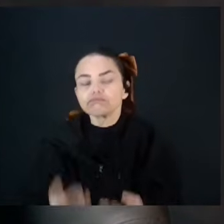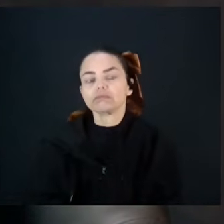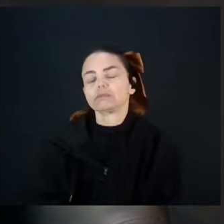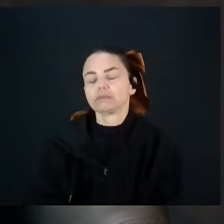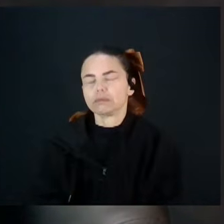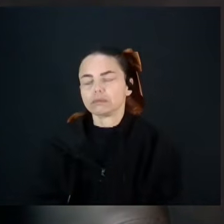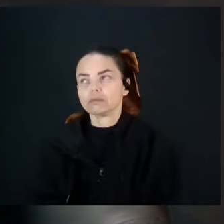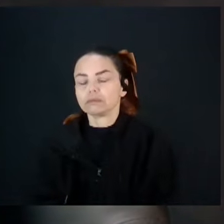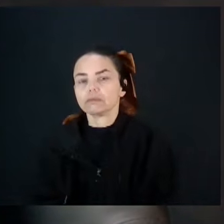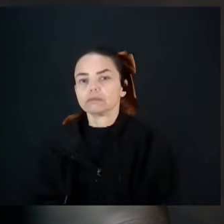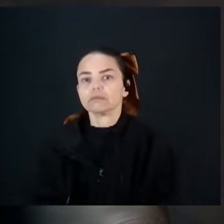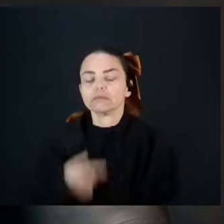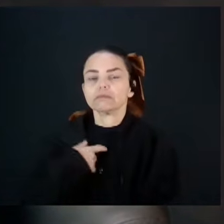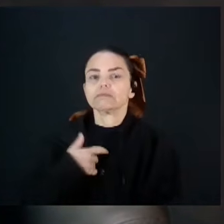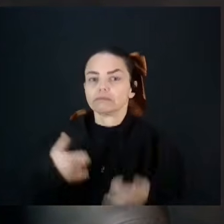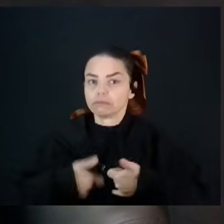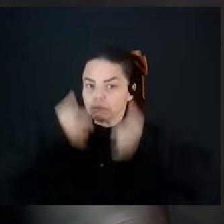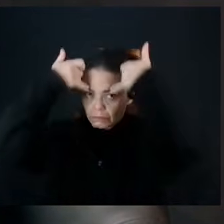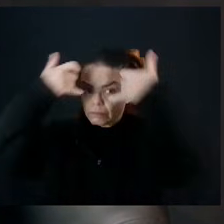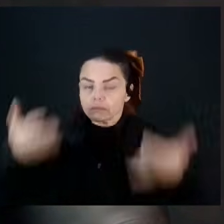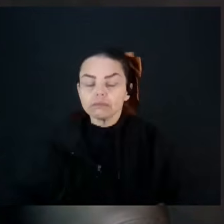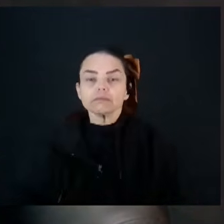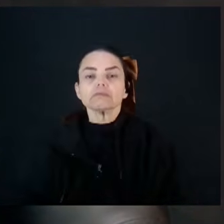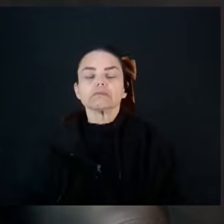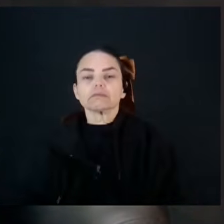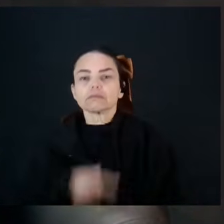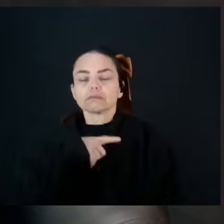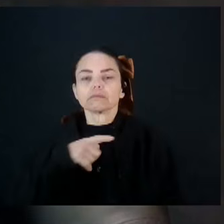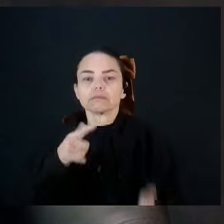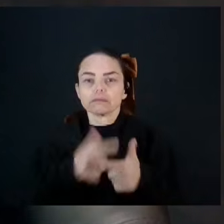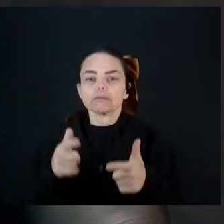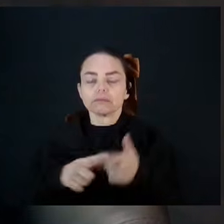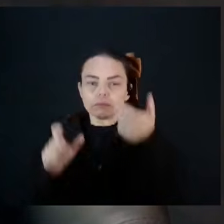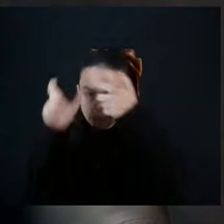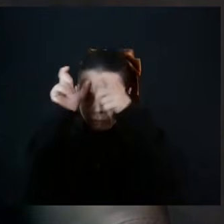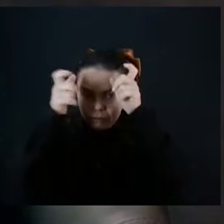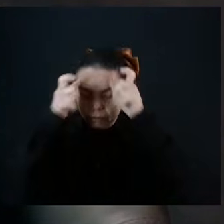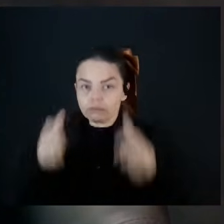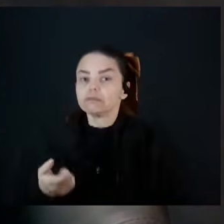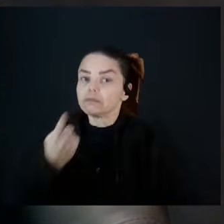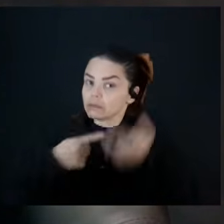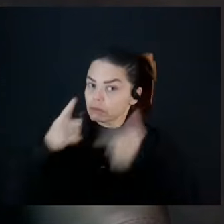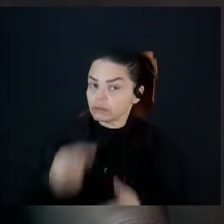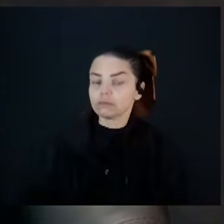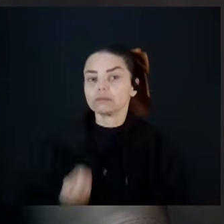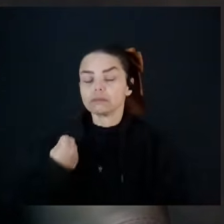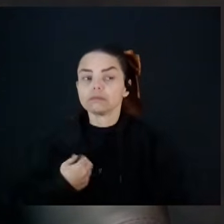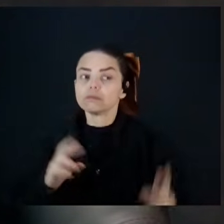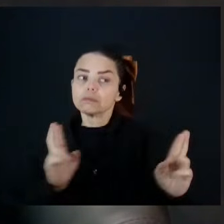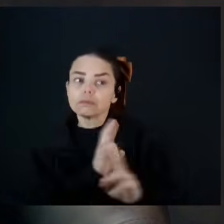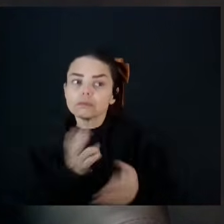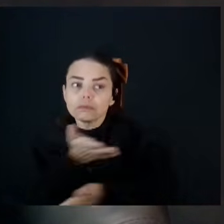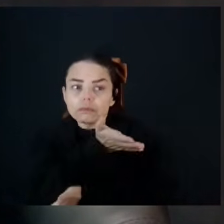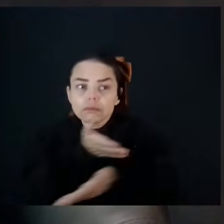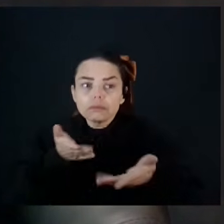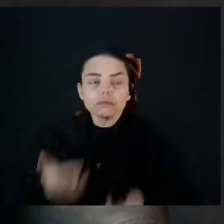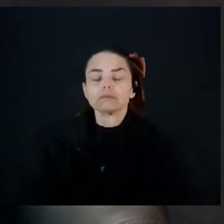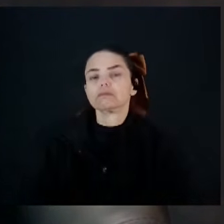do narcisista, né, da pessoa que tem o transtorno, lidar com isso nas suas relações, porque não há uma